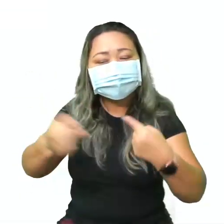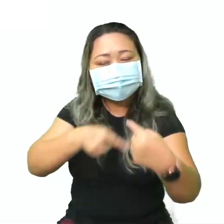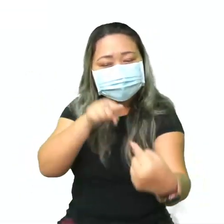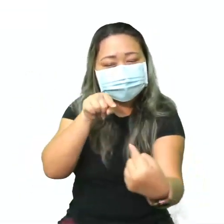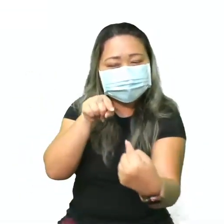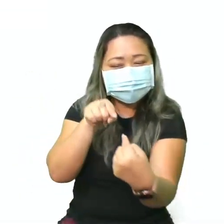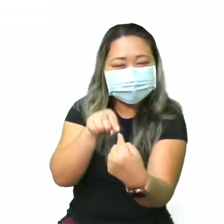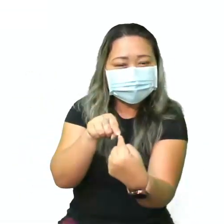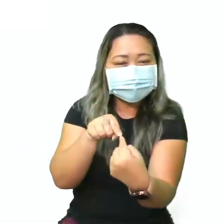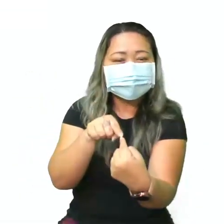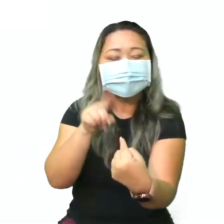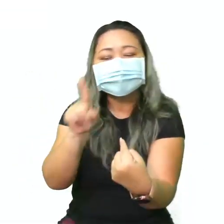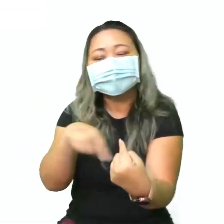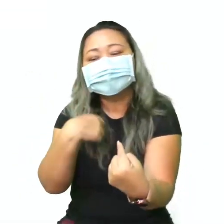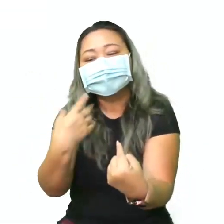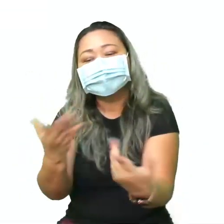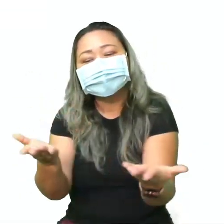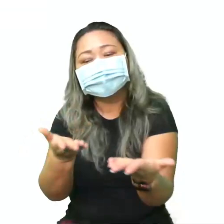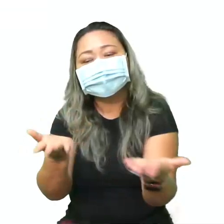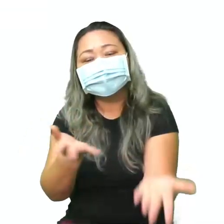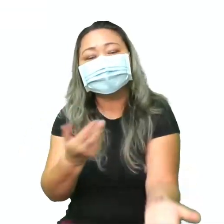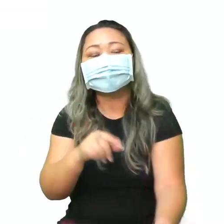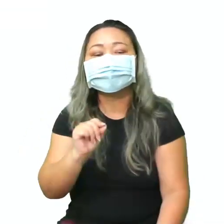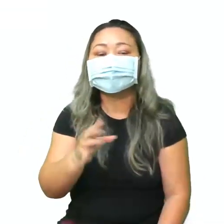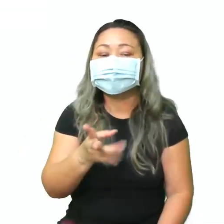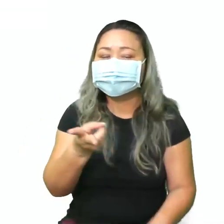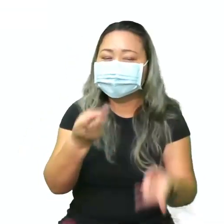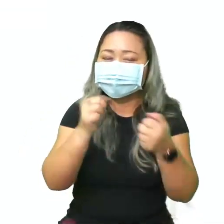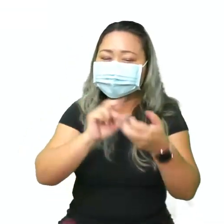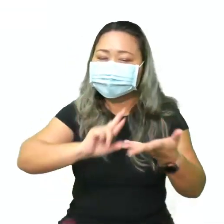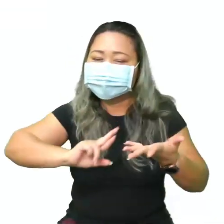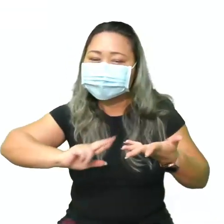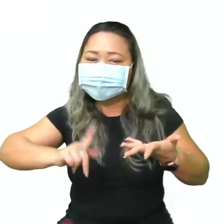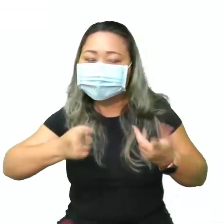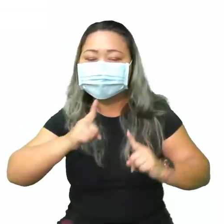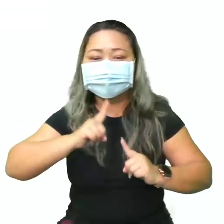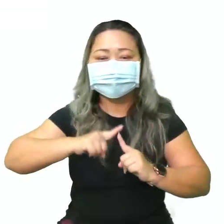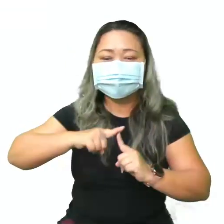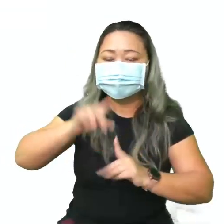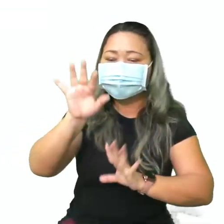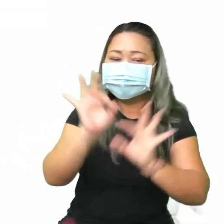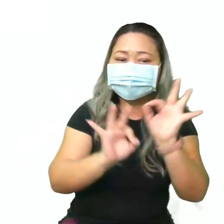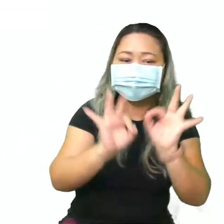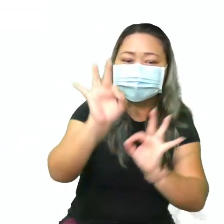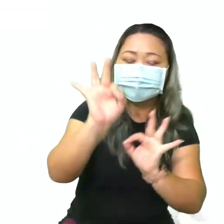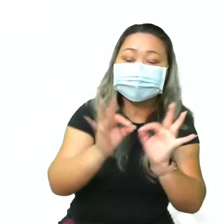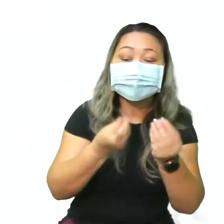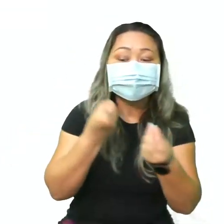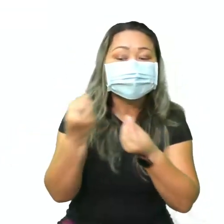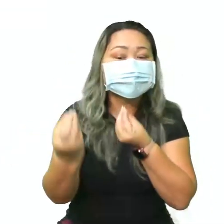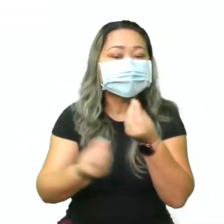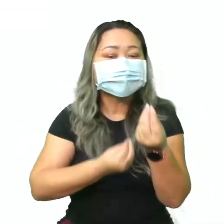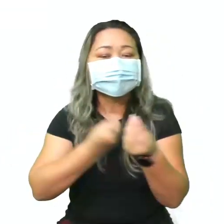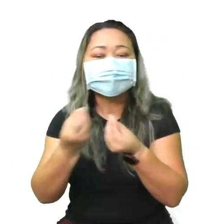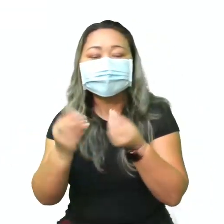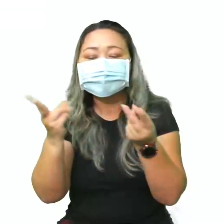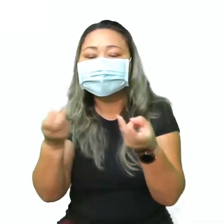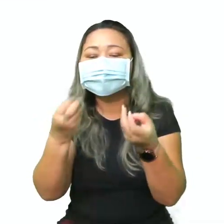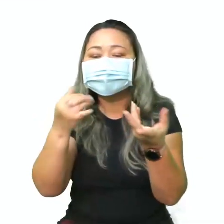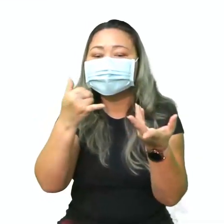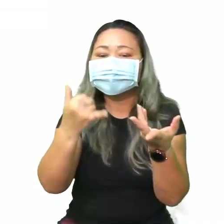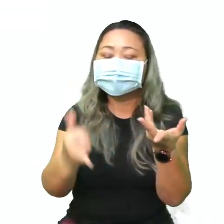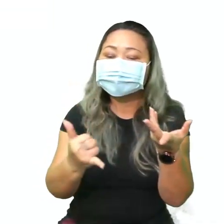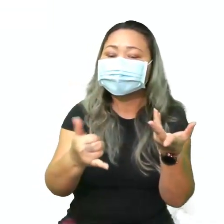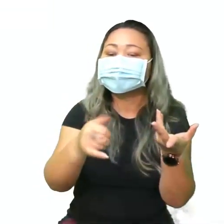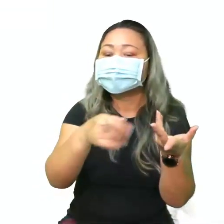Na nossa aula de hoje, nós vamos falar sobre, aula 2.1, características gerais dos seres vivos. Vamos falar um pouquinho